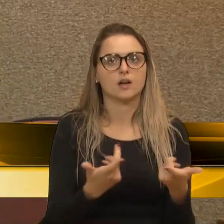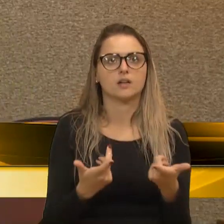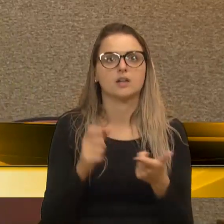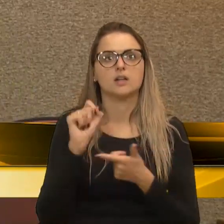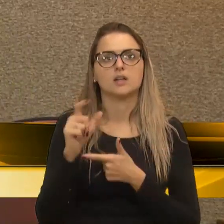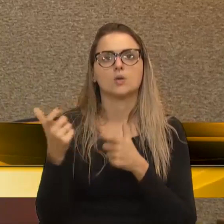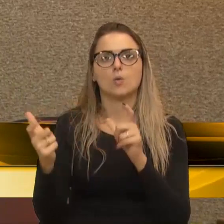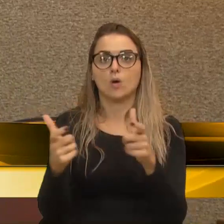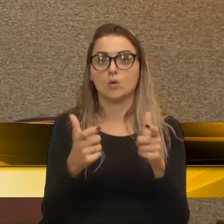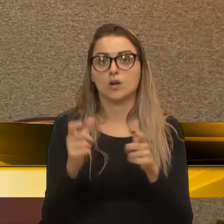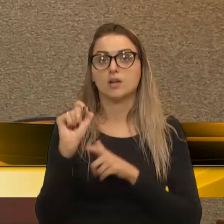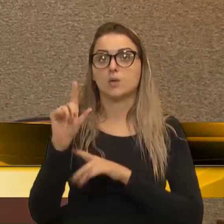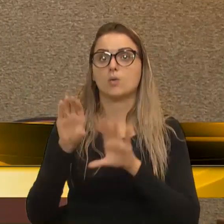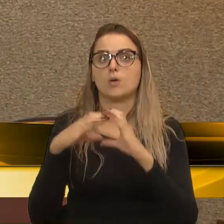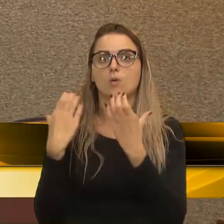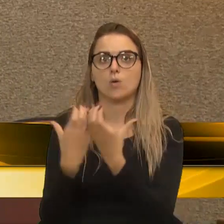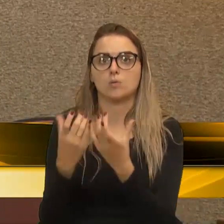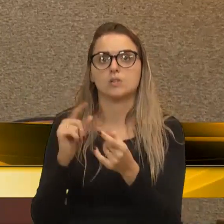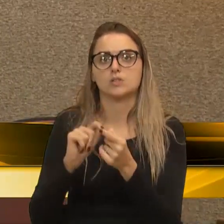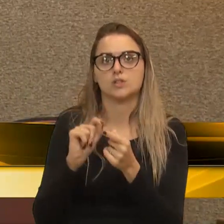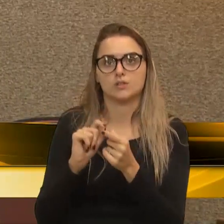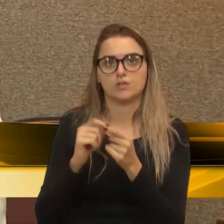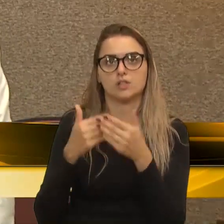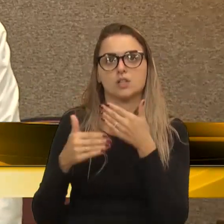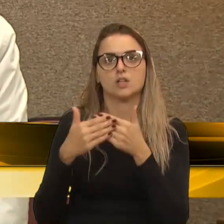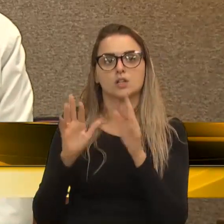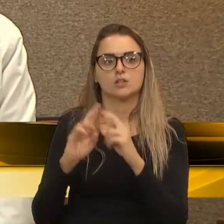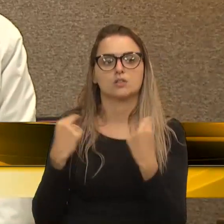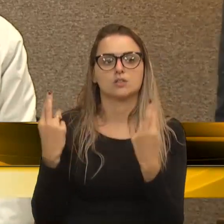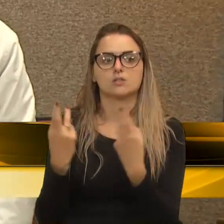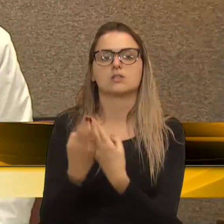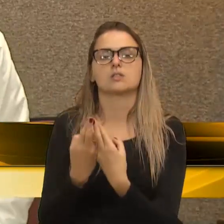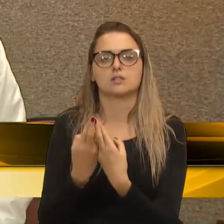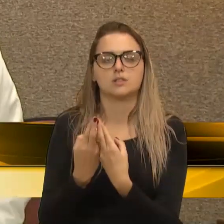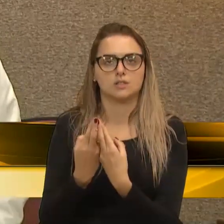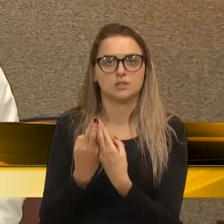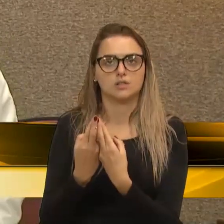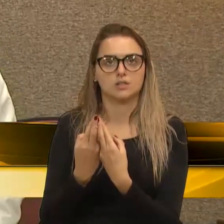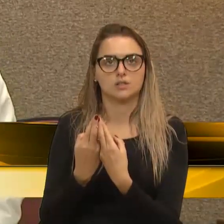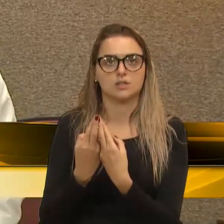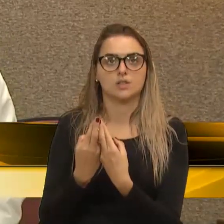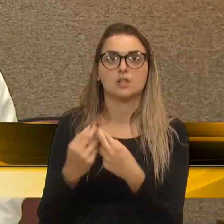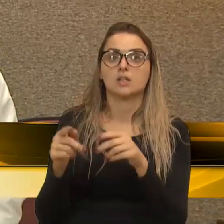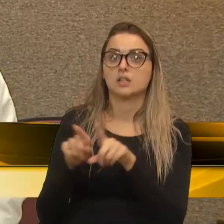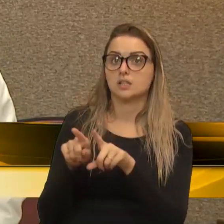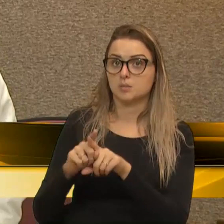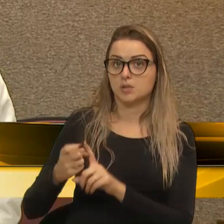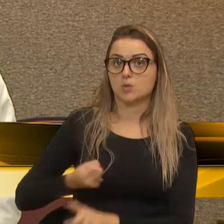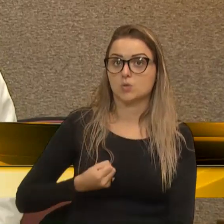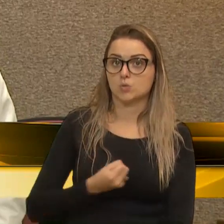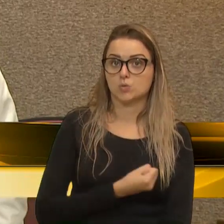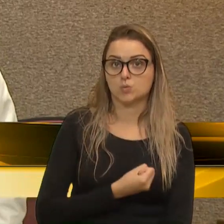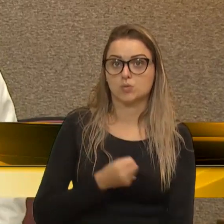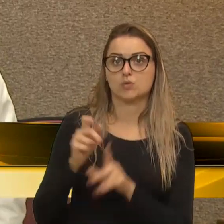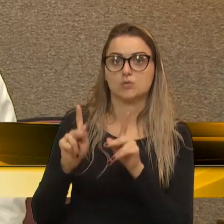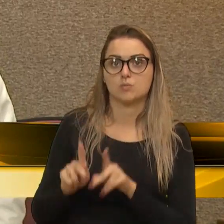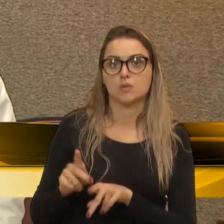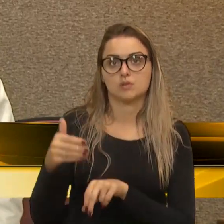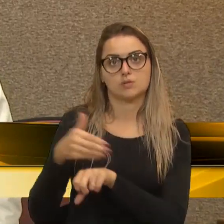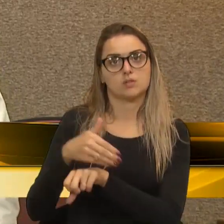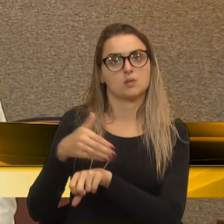em quais localidades foram feitas essas reuniões e, se possível, até o número de pessoas que